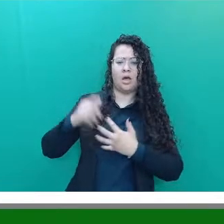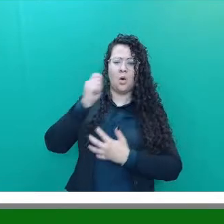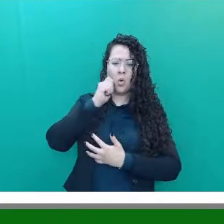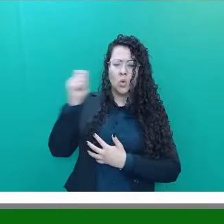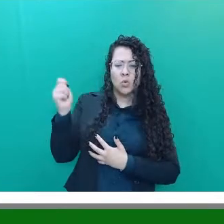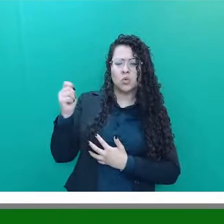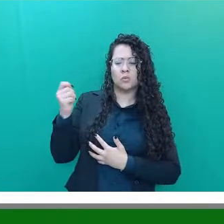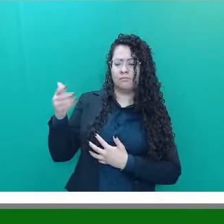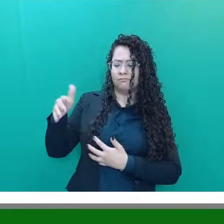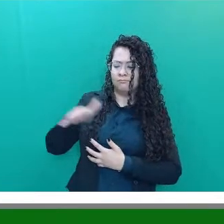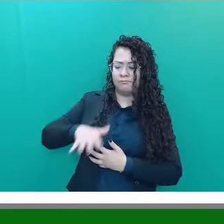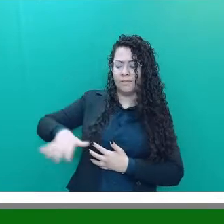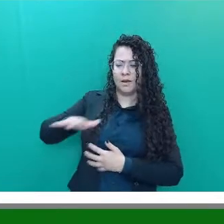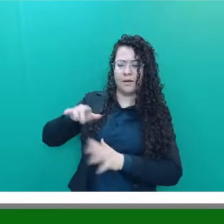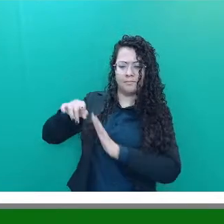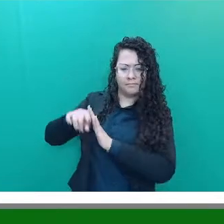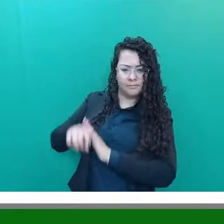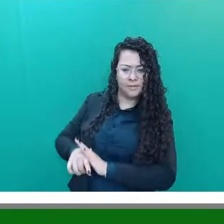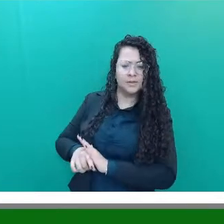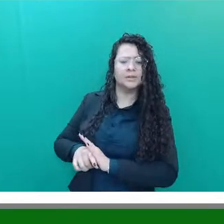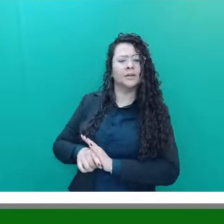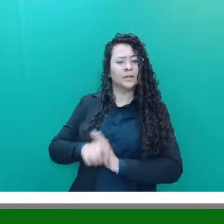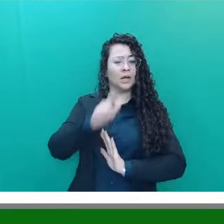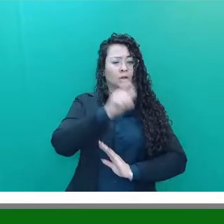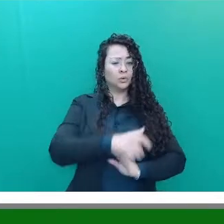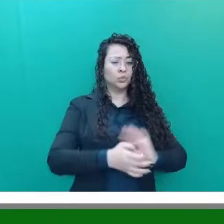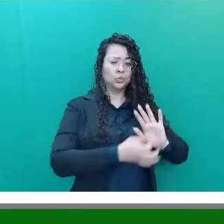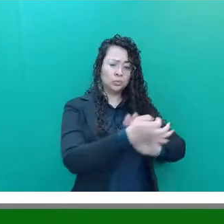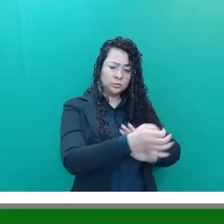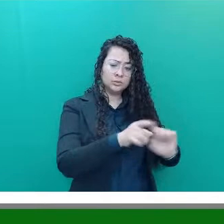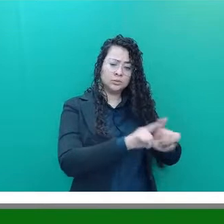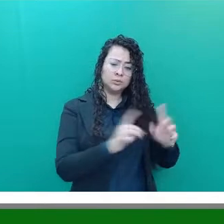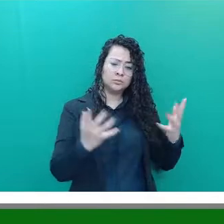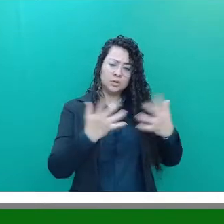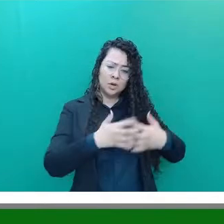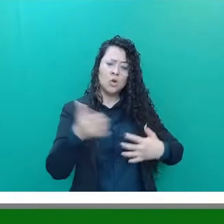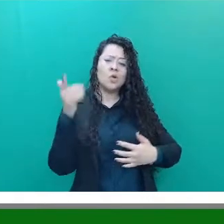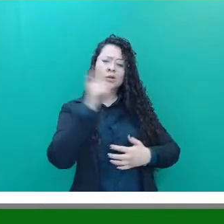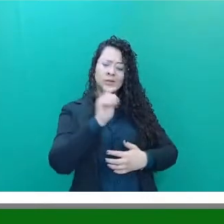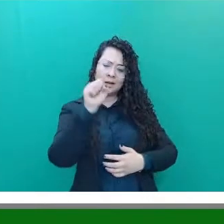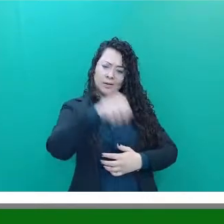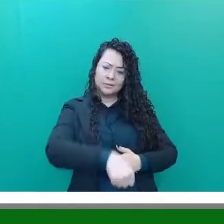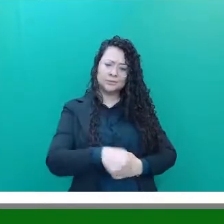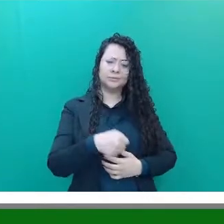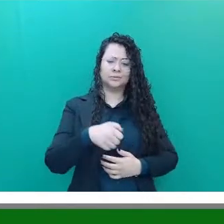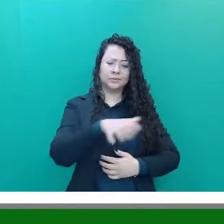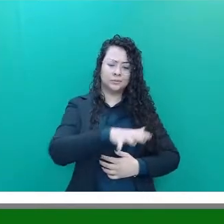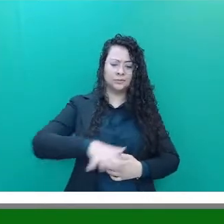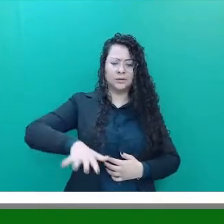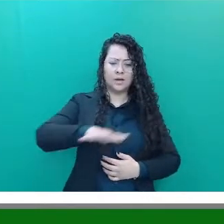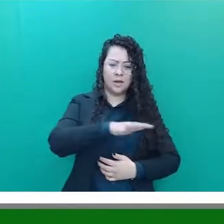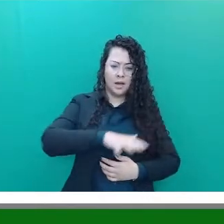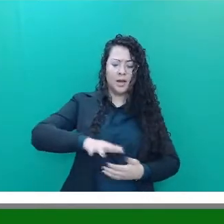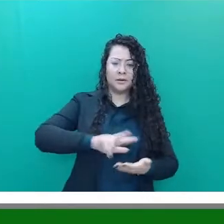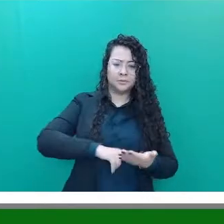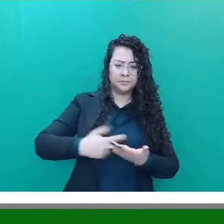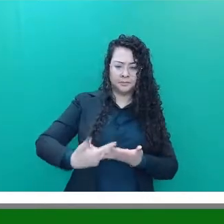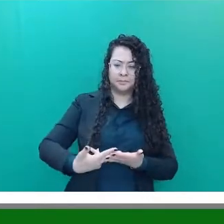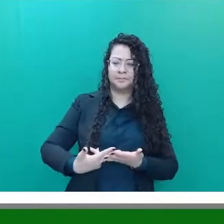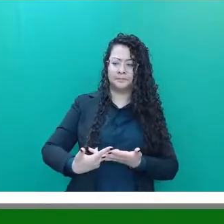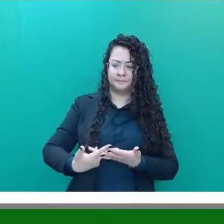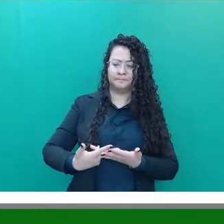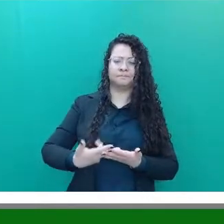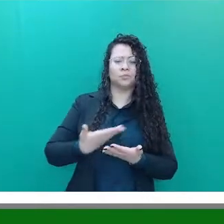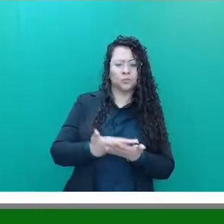pesquisadores da área. Você faz uma boa interlocução com autores da área do SUS da tradução, né? E trabalha ali não só com